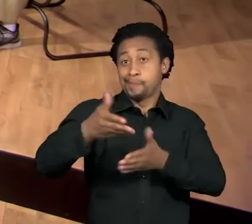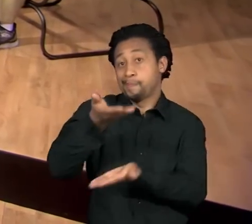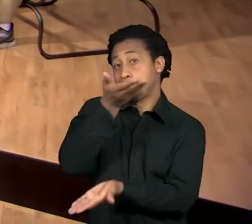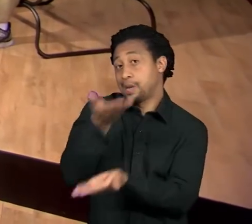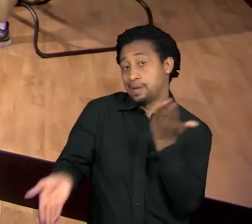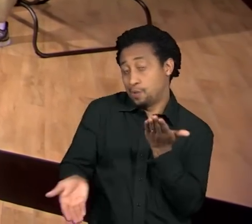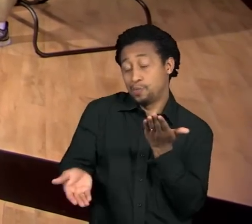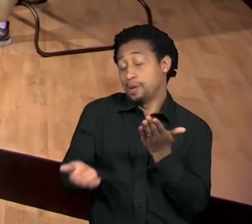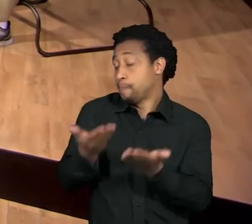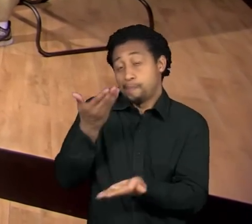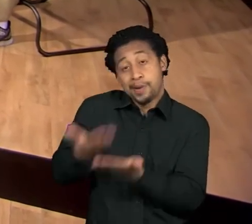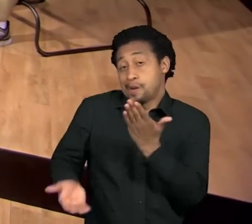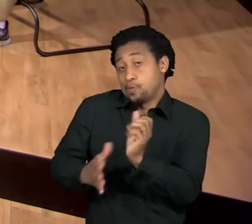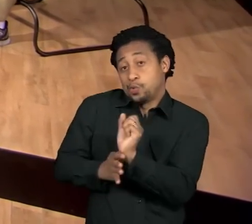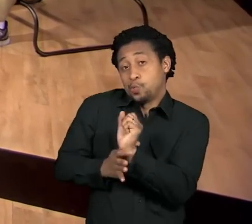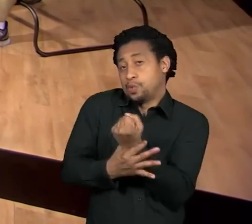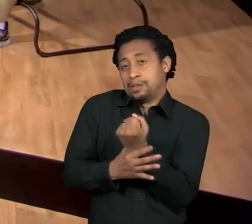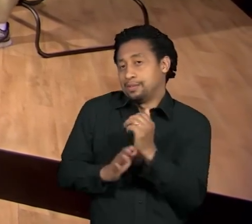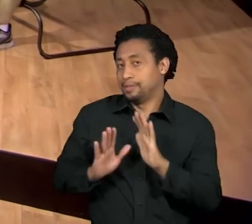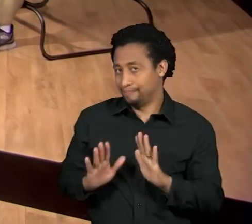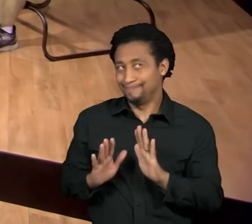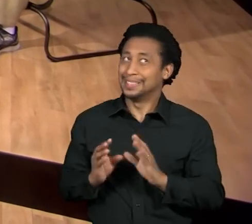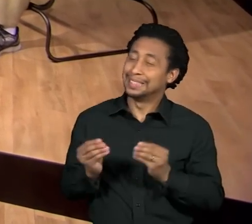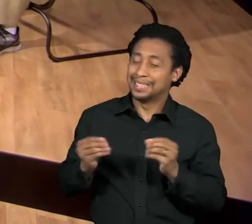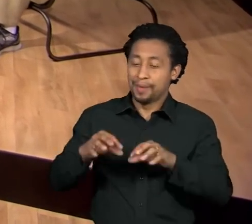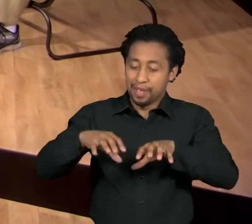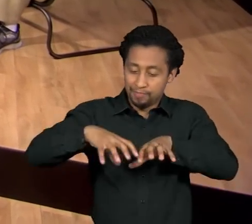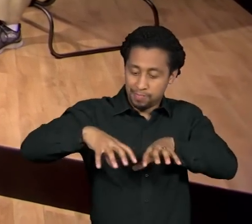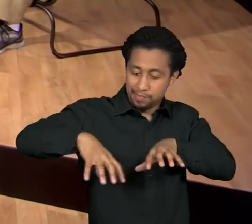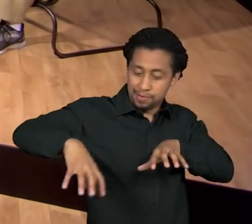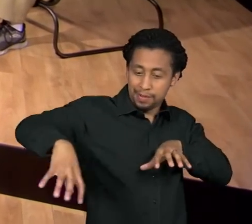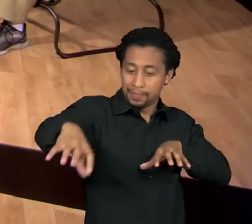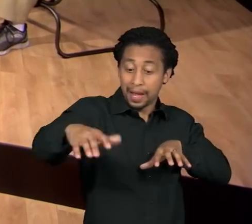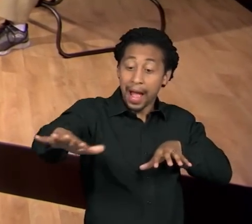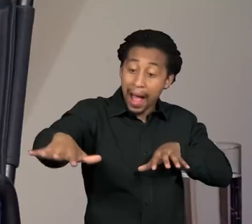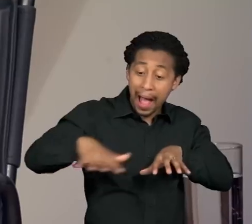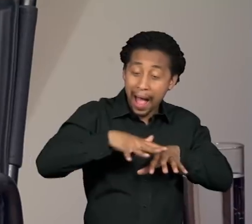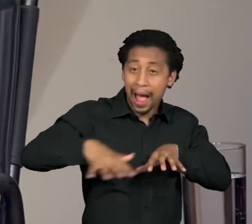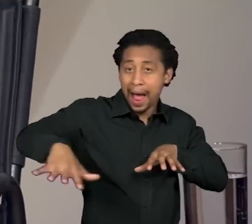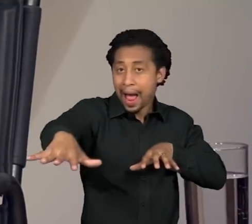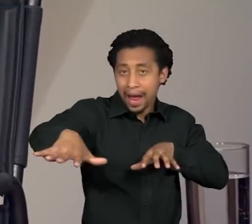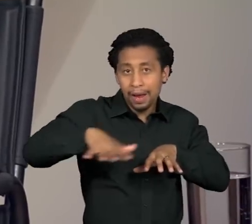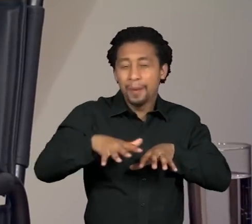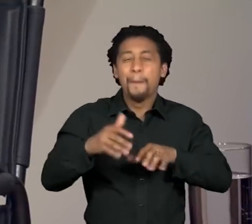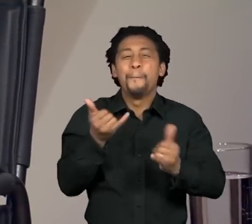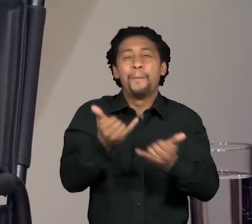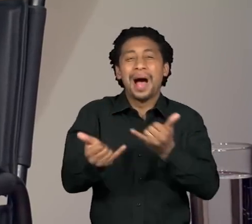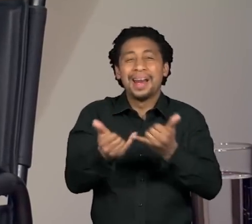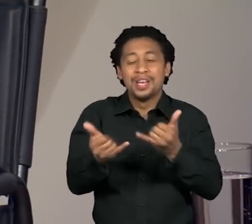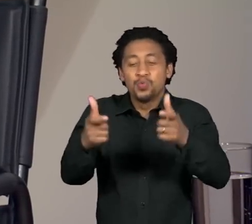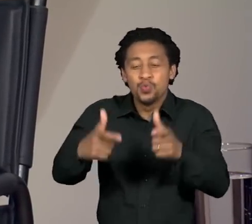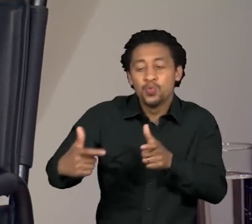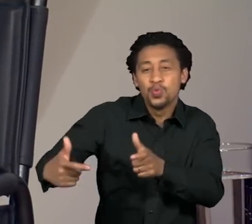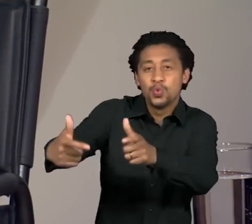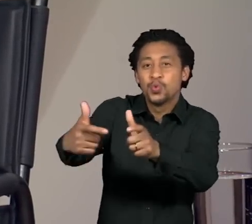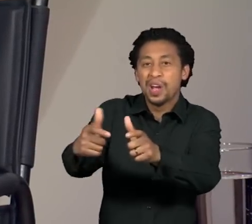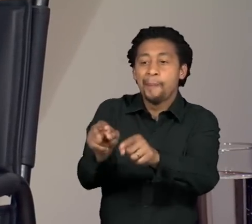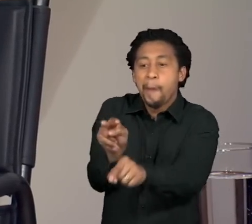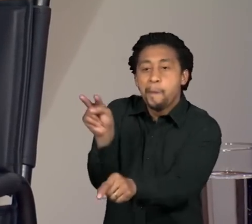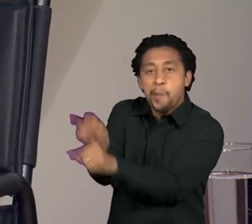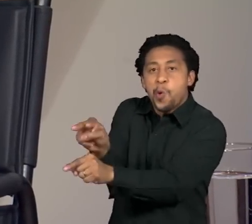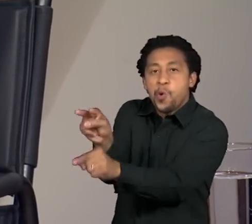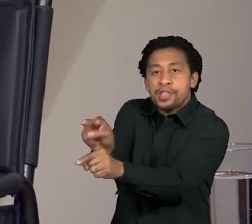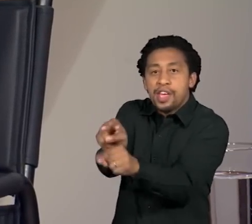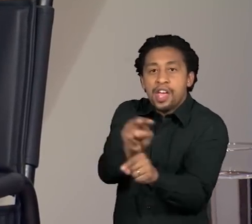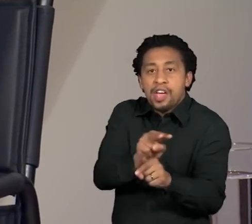cordão sanitário, não é um termo muito educado, né? Mas seria uma zona de acolchoamento. Então, o que o Putin quer? Ele quer segurança para a Rússia, né?